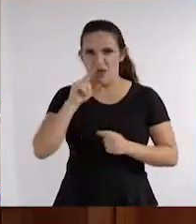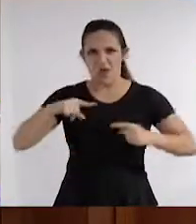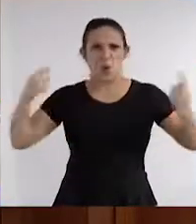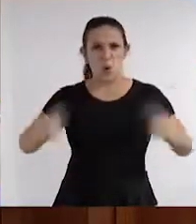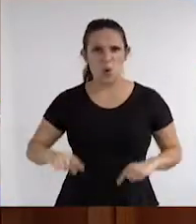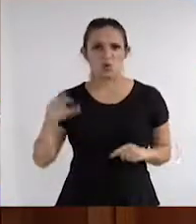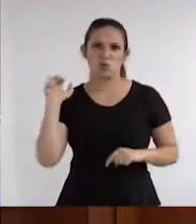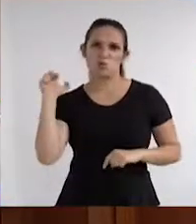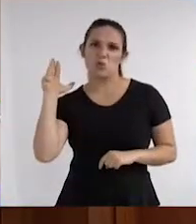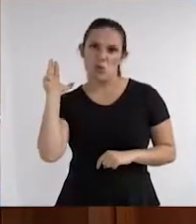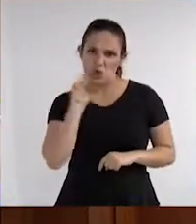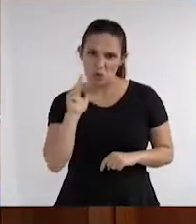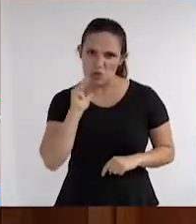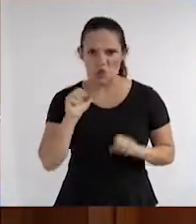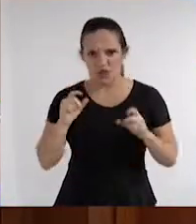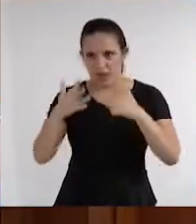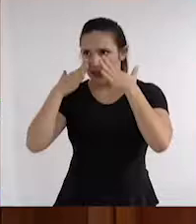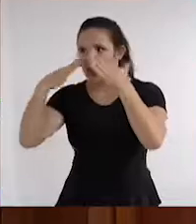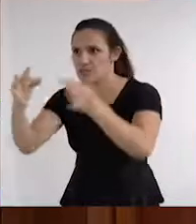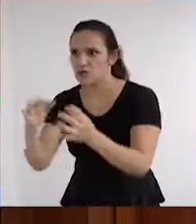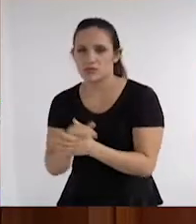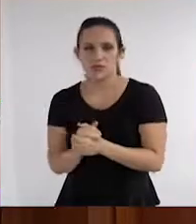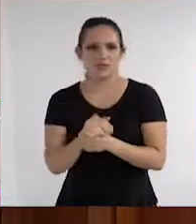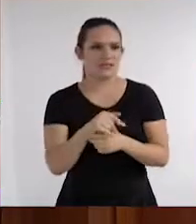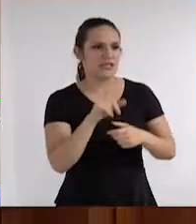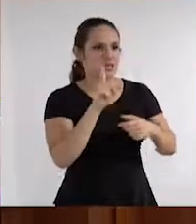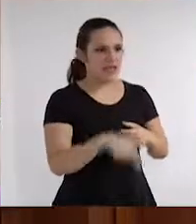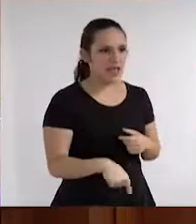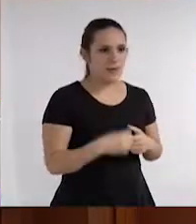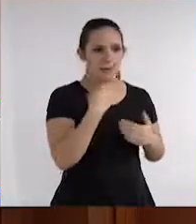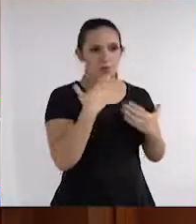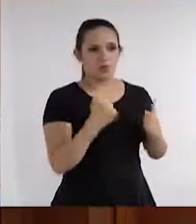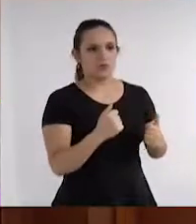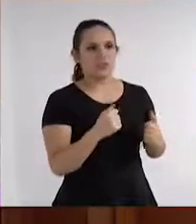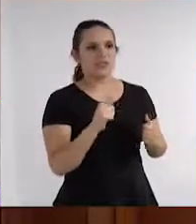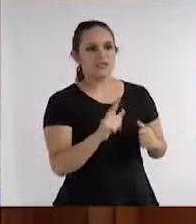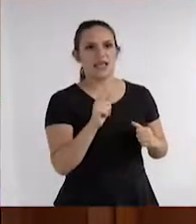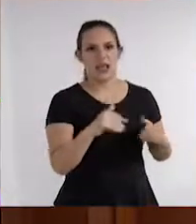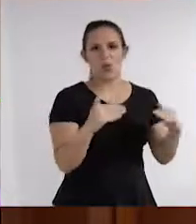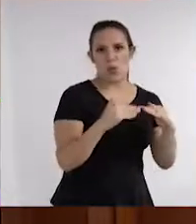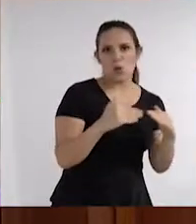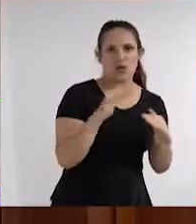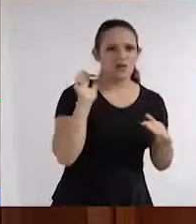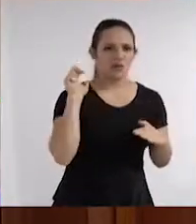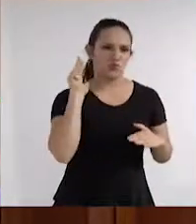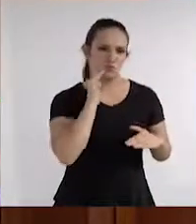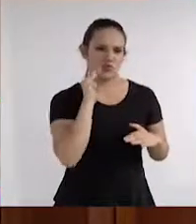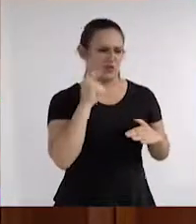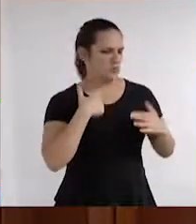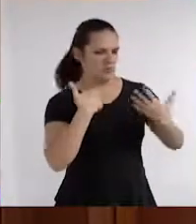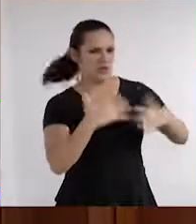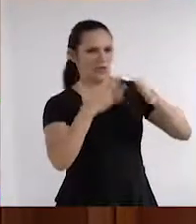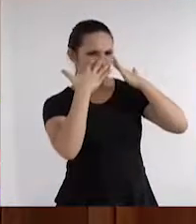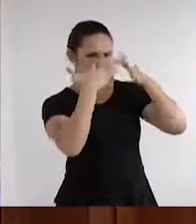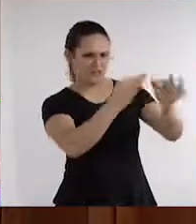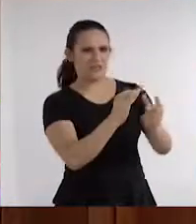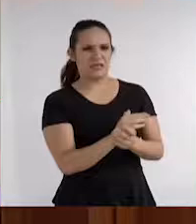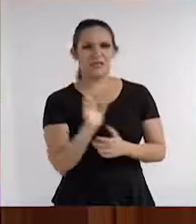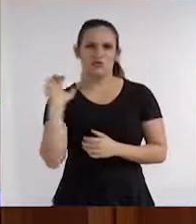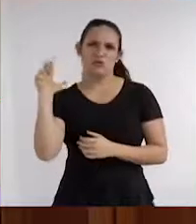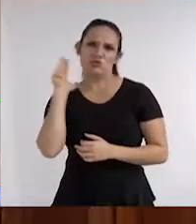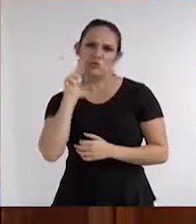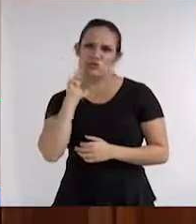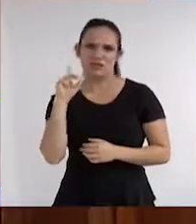então eu vou ouvir. Então me cai bem. A favor do Lula, não. Eu não quero nem ouvir. Lula